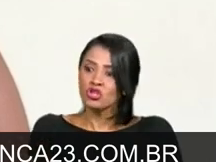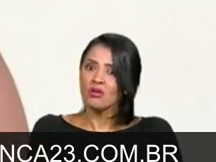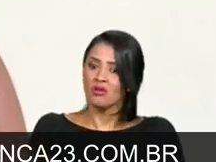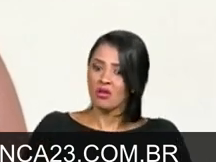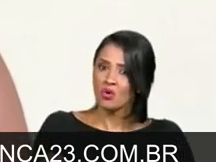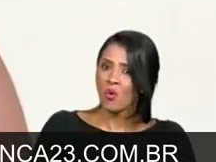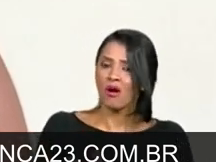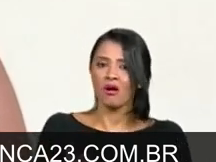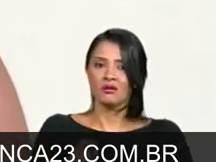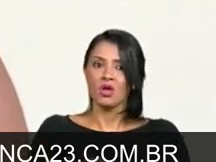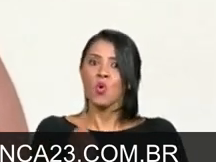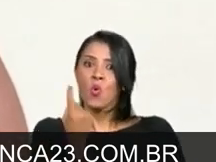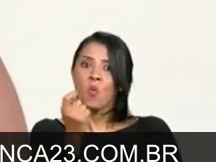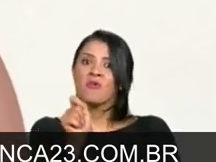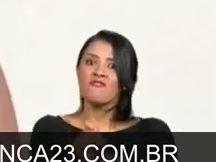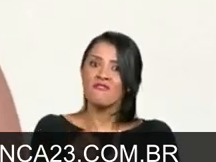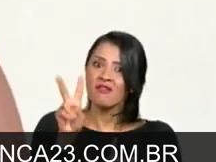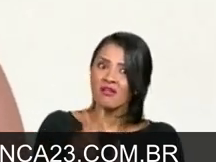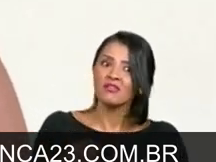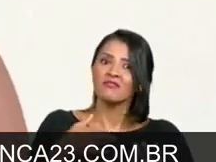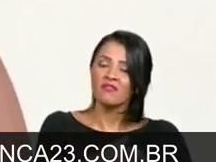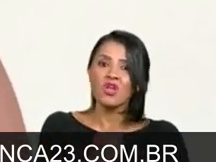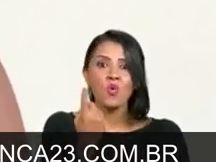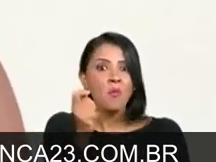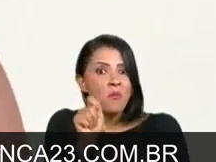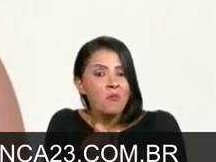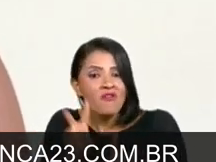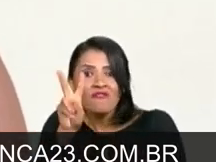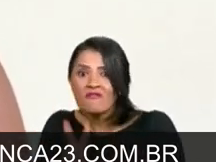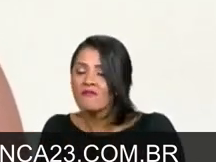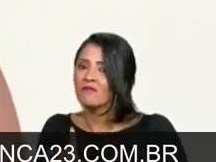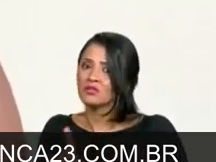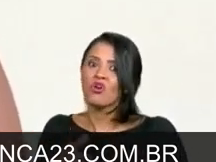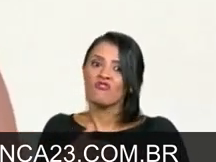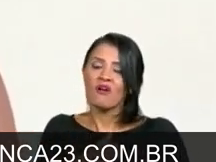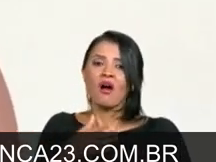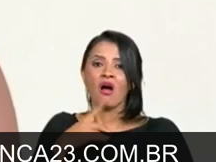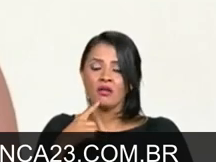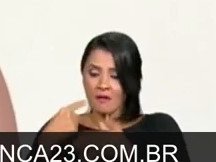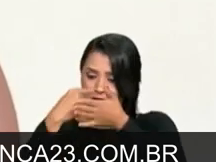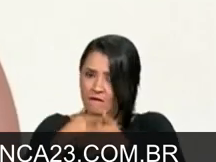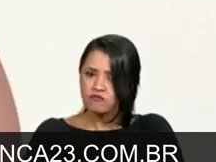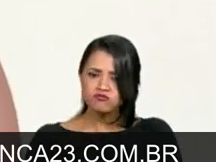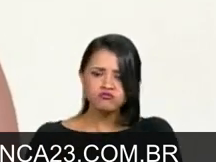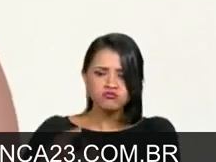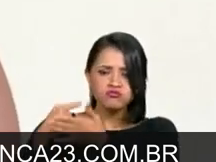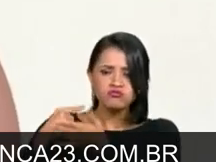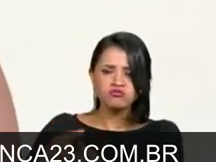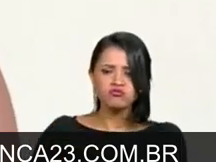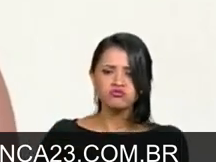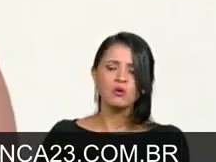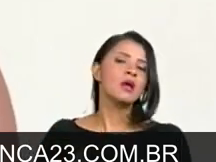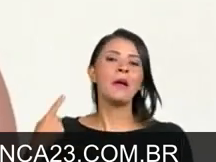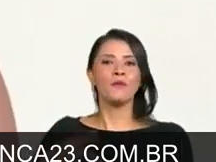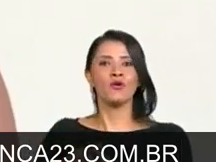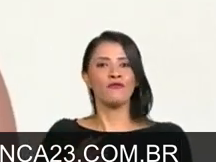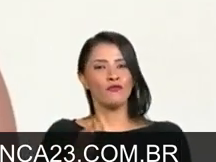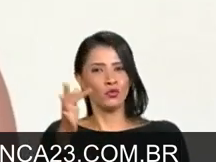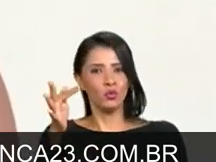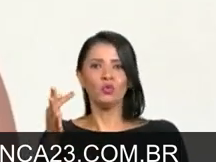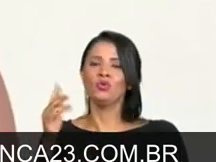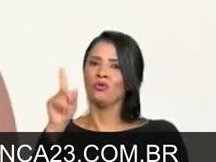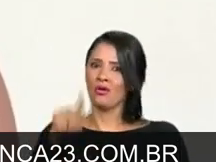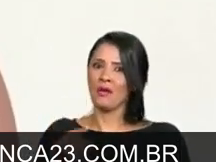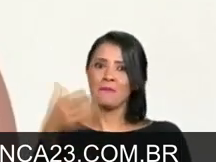dinheiro, faz uma vez por ano, é uma vez ao ano, faz um check-up, porque eu vou te falar, o preço lá na frente